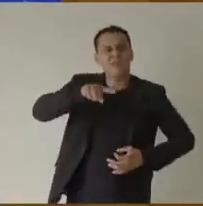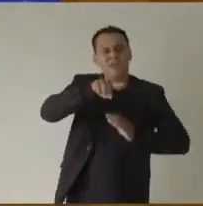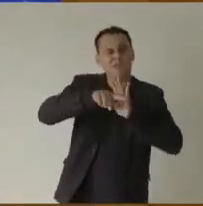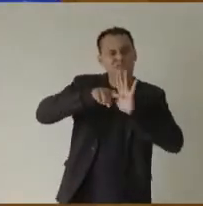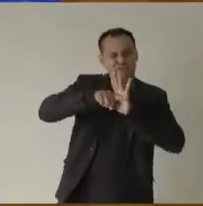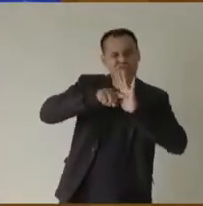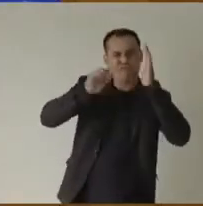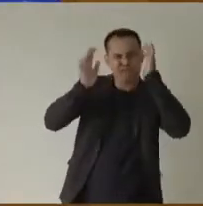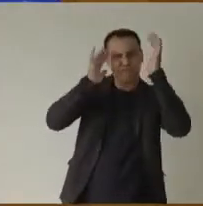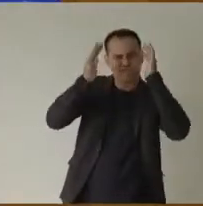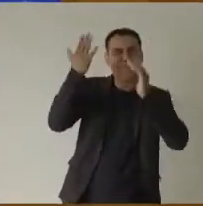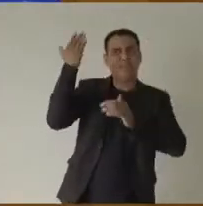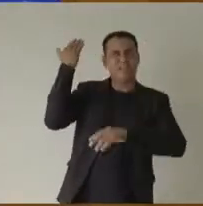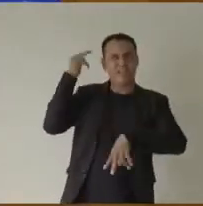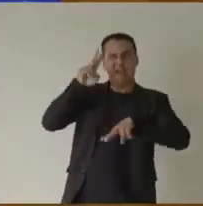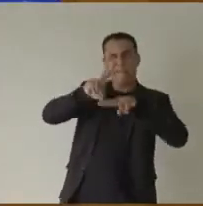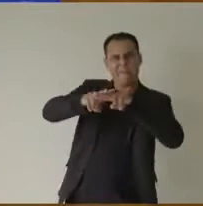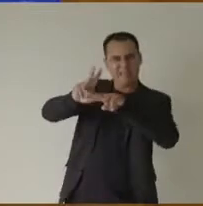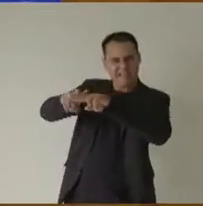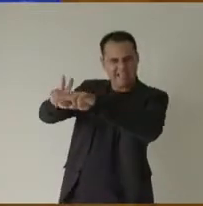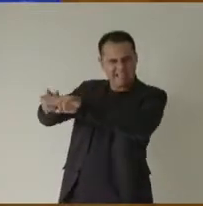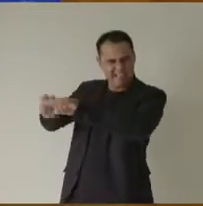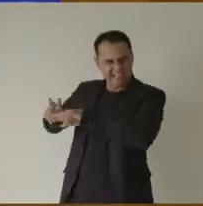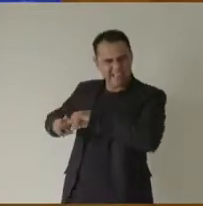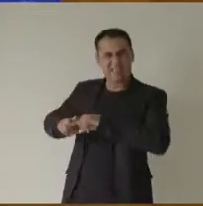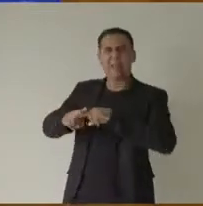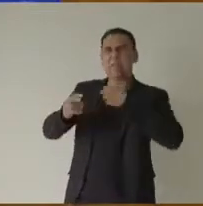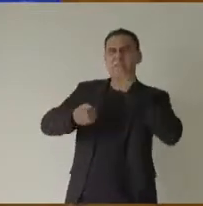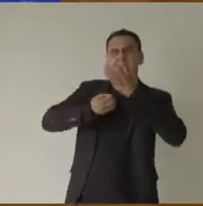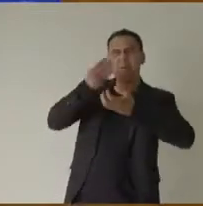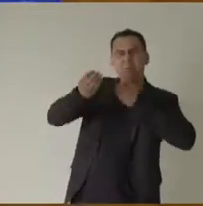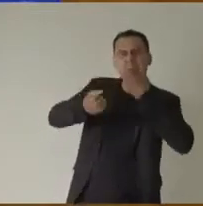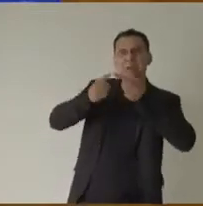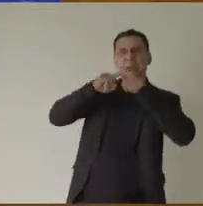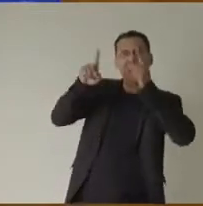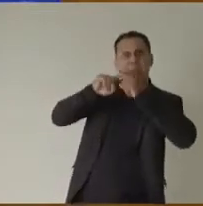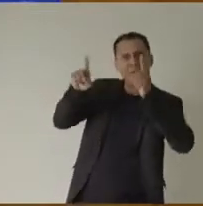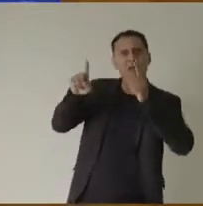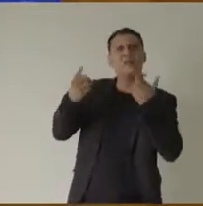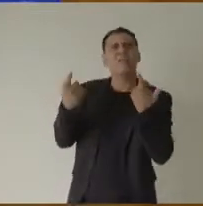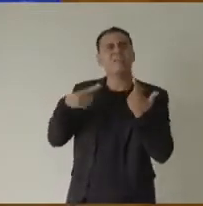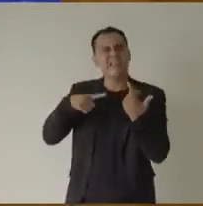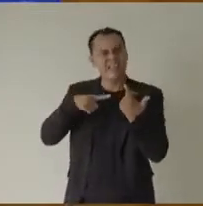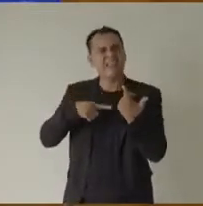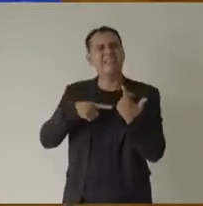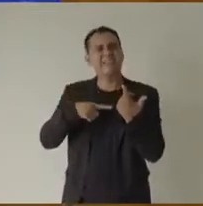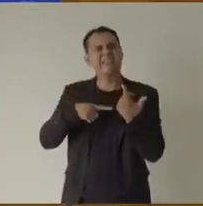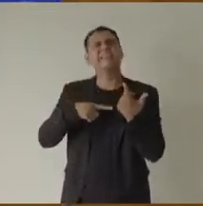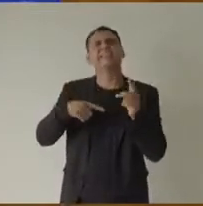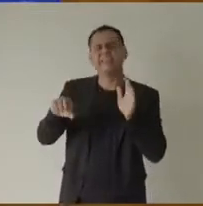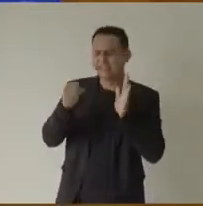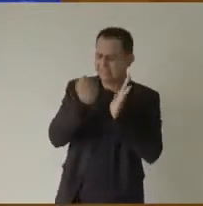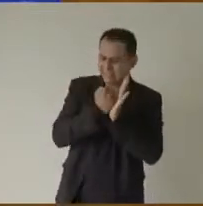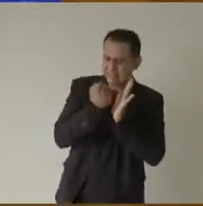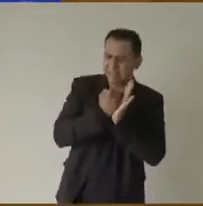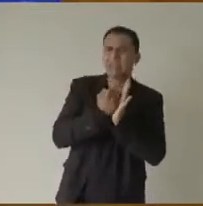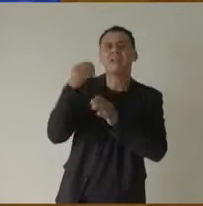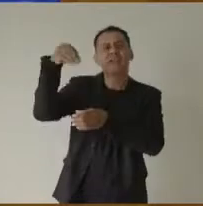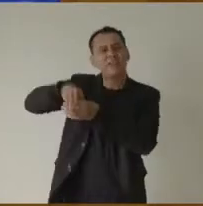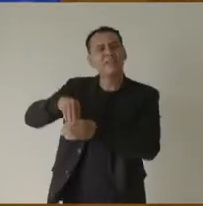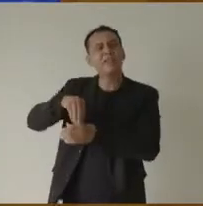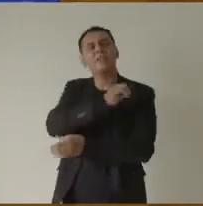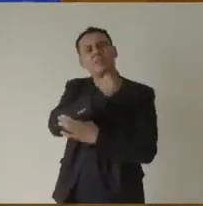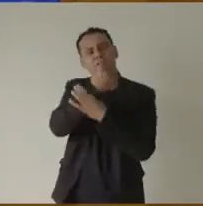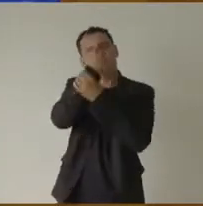as denúncias que ocorreram, os crimes que ocorreram dentro da segurança pública, foi cometido grande parte pela classe política e pelo atual